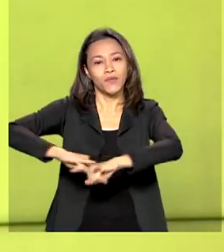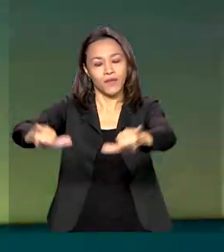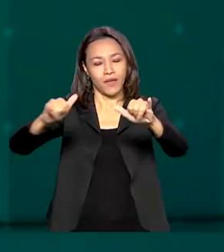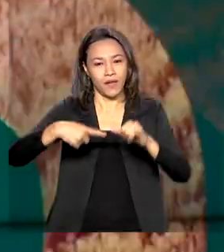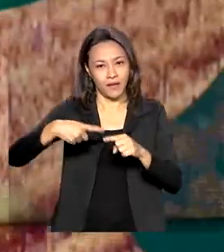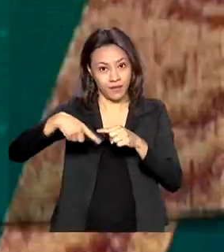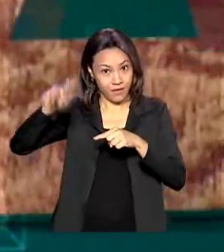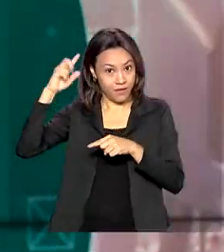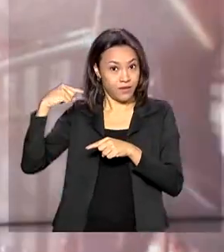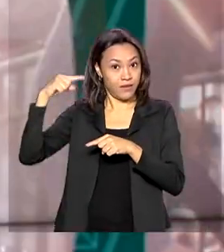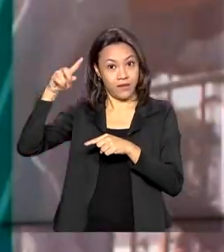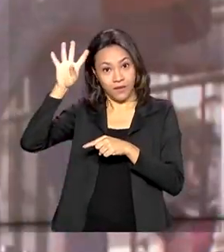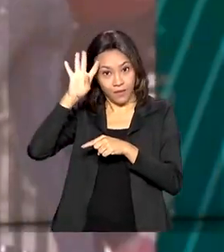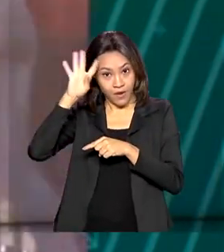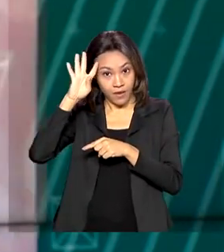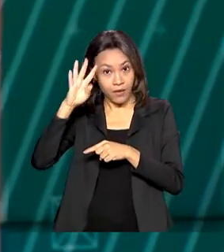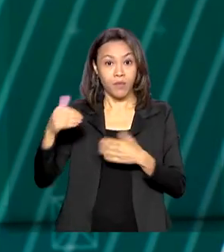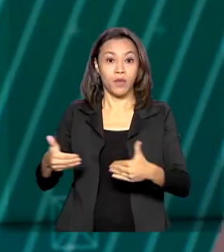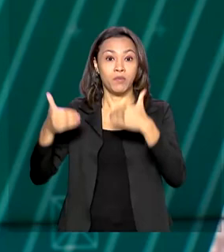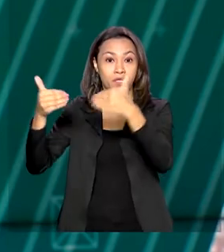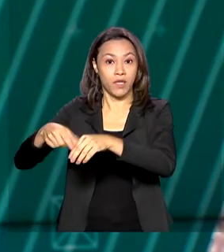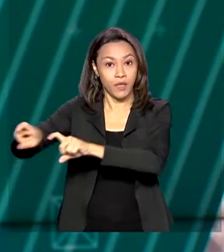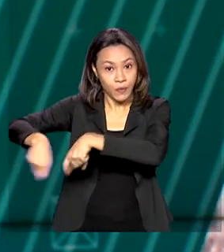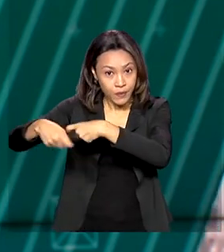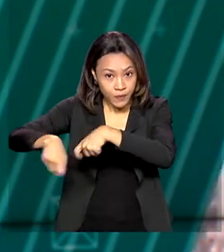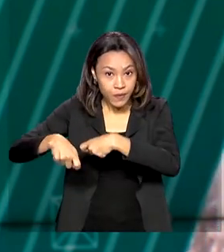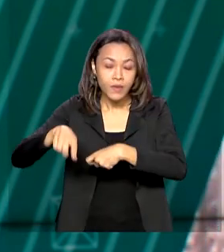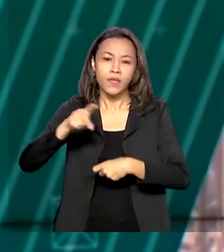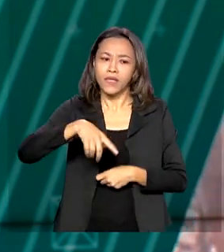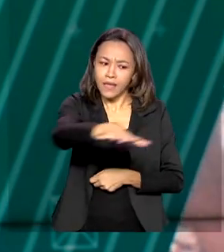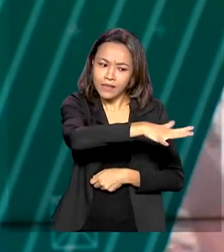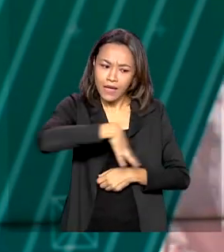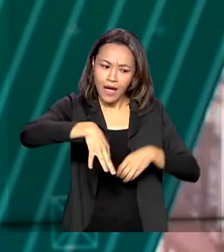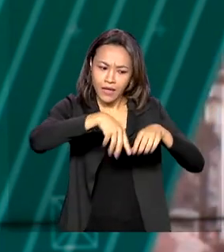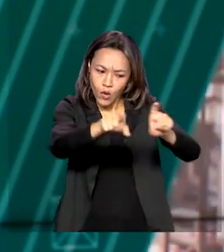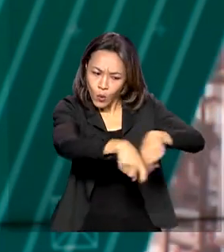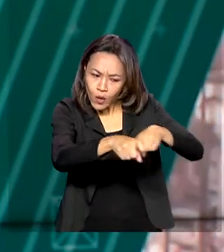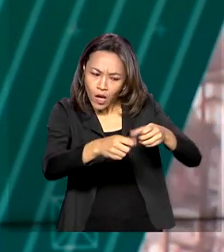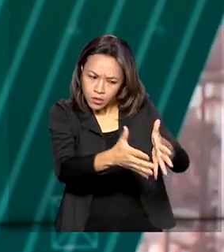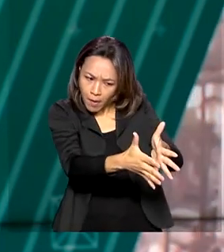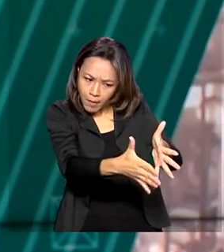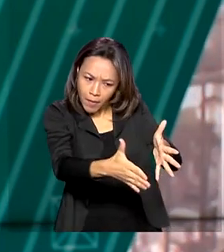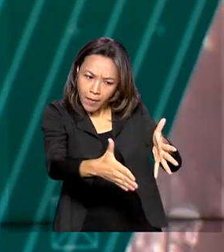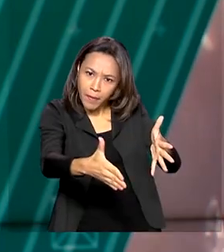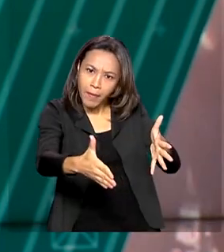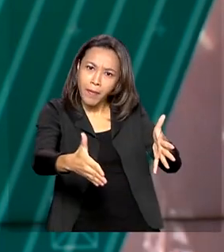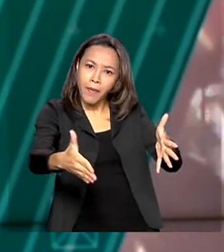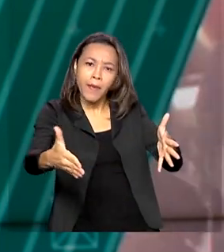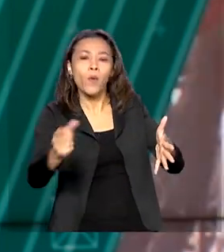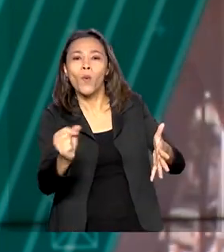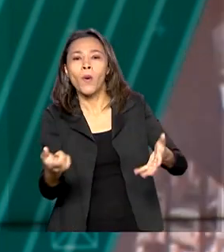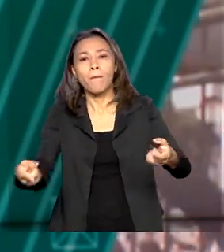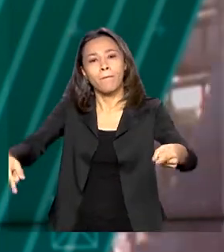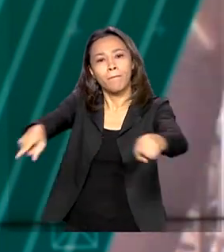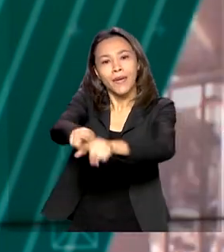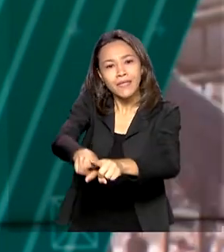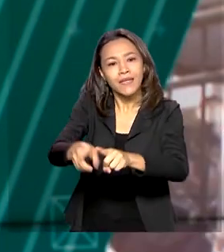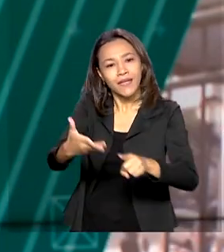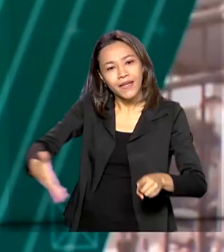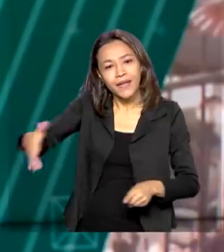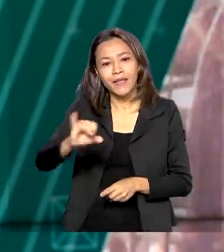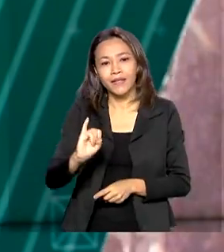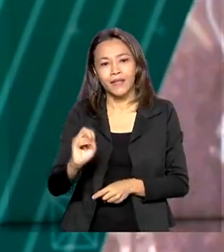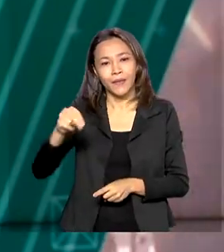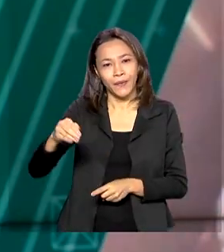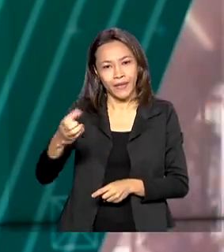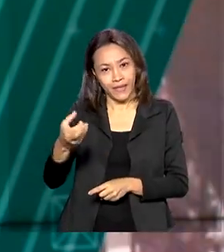Agricultura. A ideia é que a regularização em áreas rurais avance e a partir de parcerias entre o INCRA e as prefeituras,